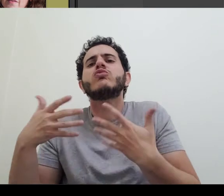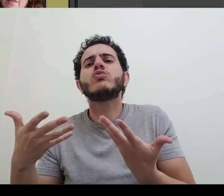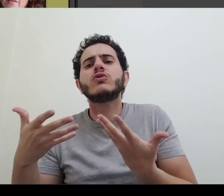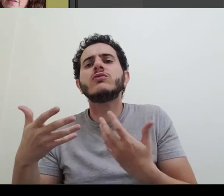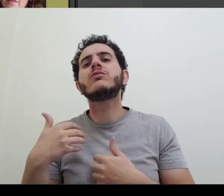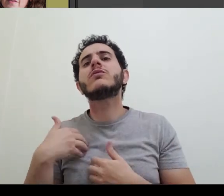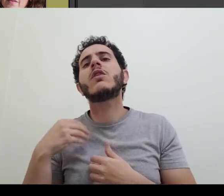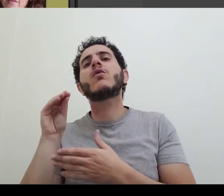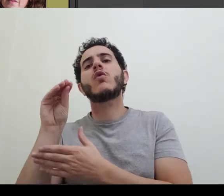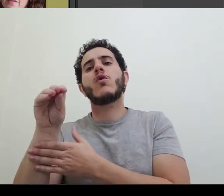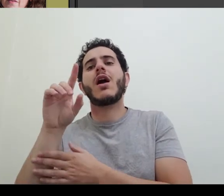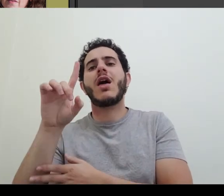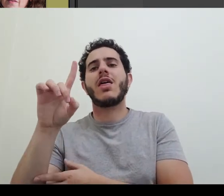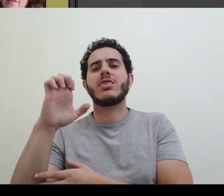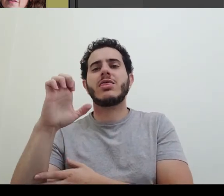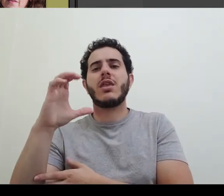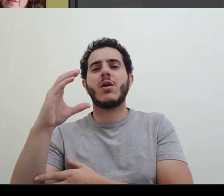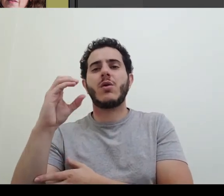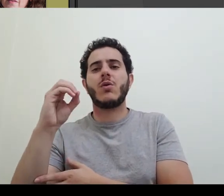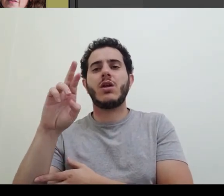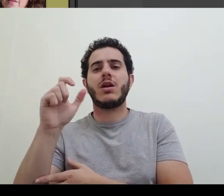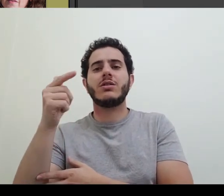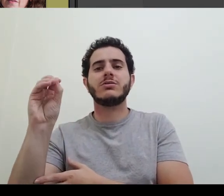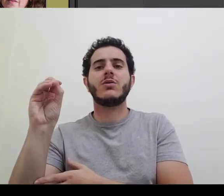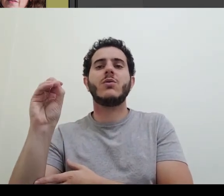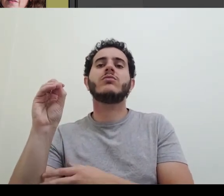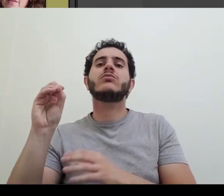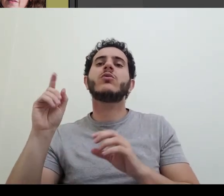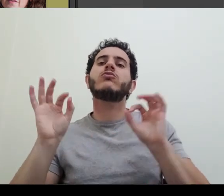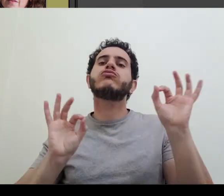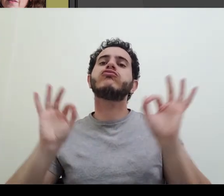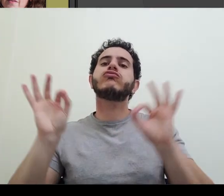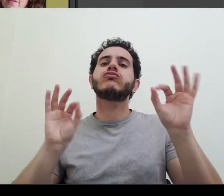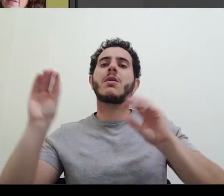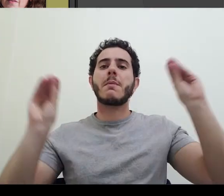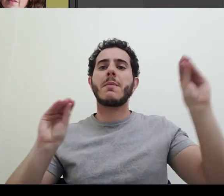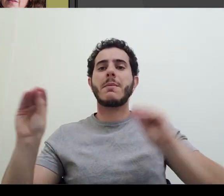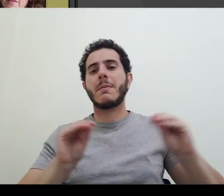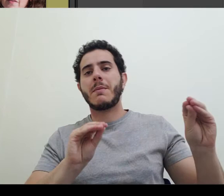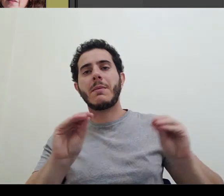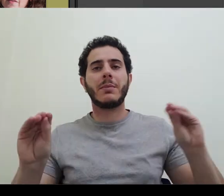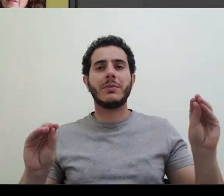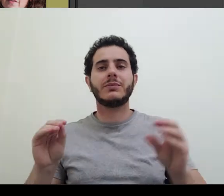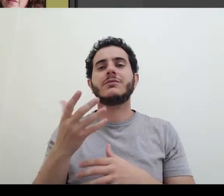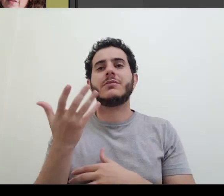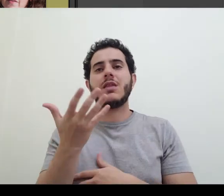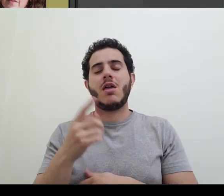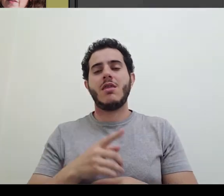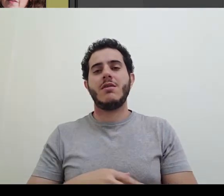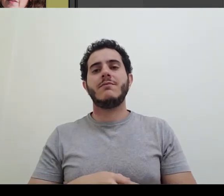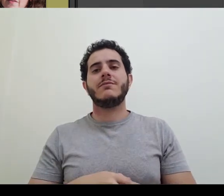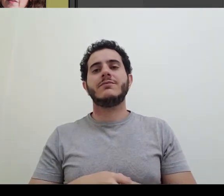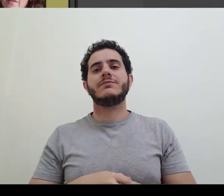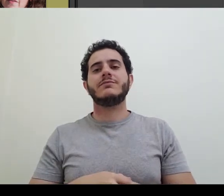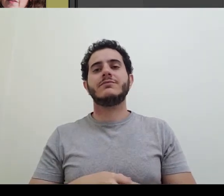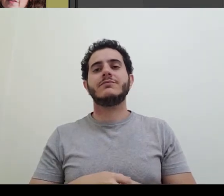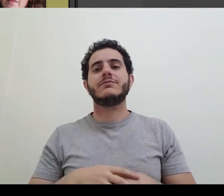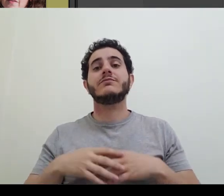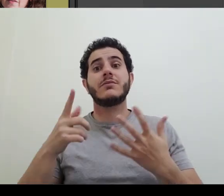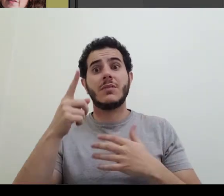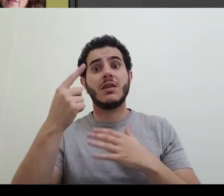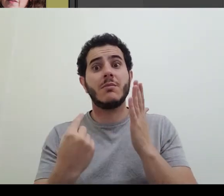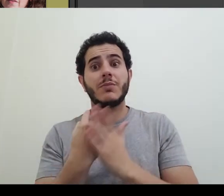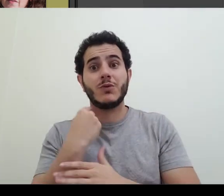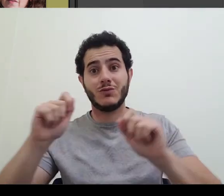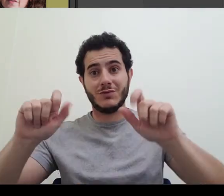de decoração. Vamos lá, decoração. Criei aqui a coleção decoração. E aqui